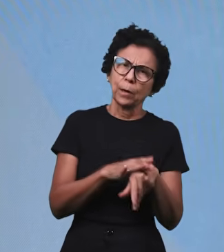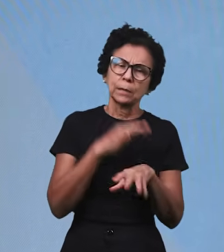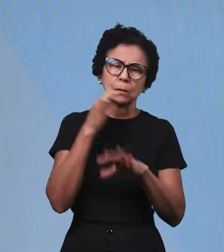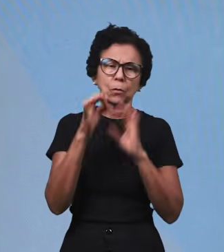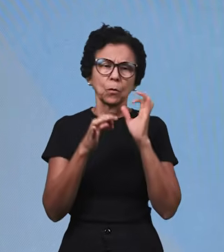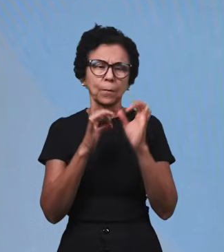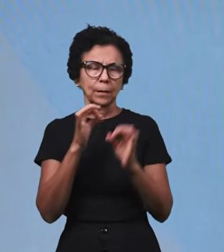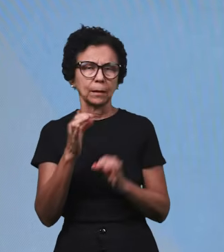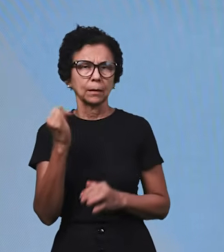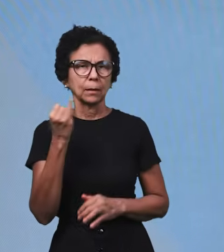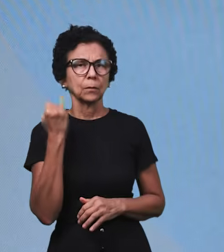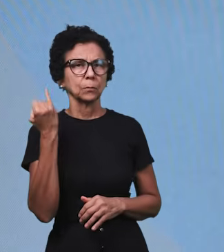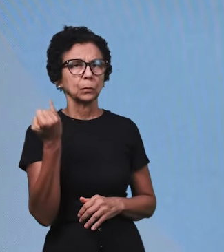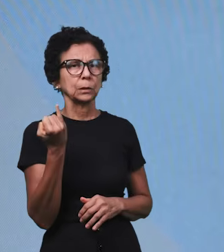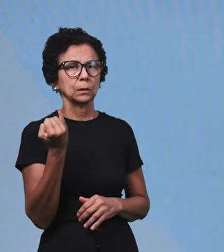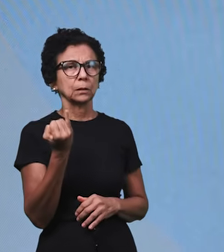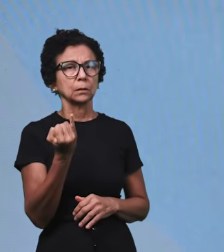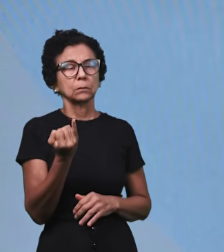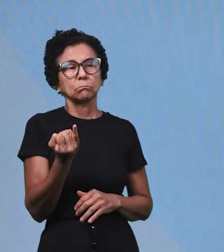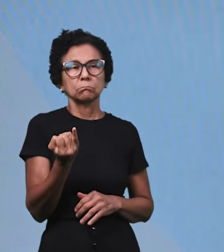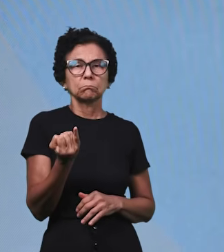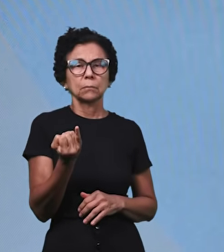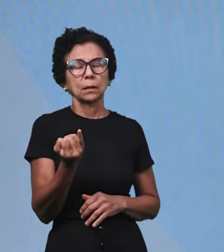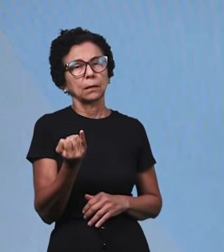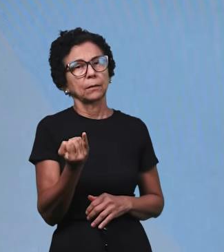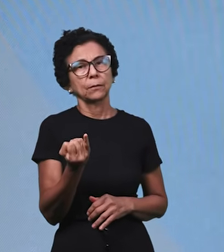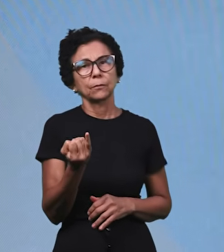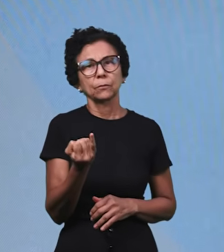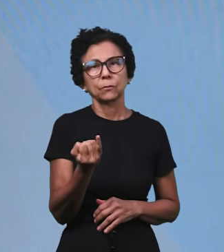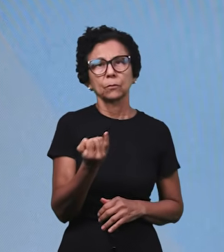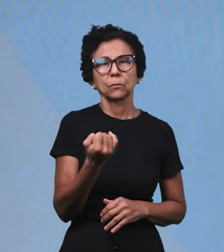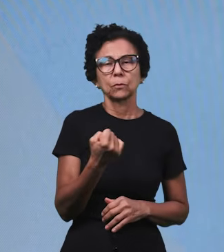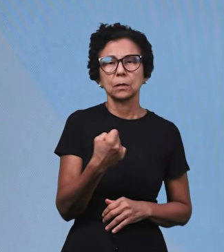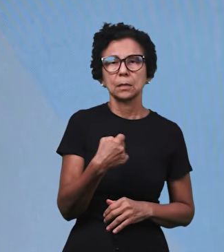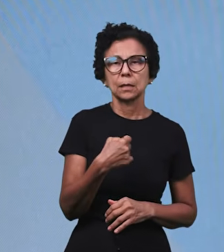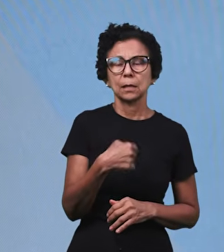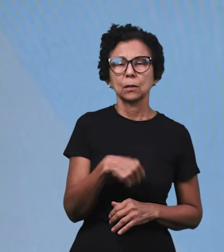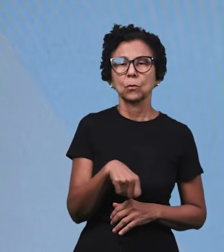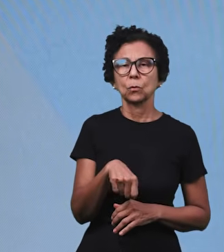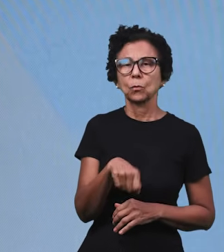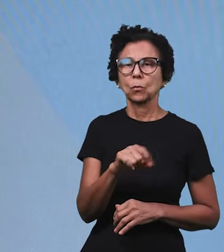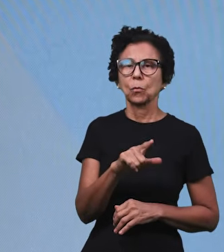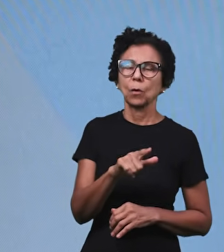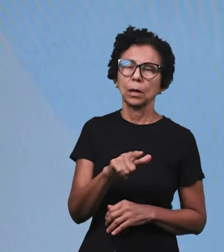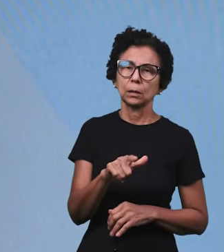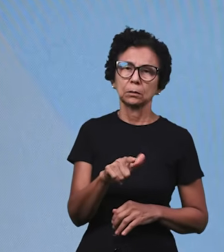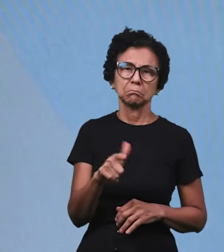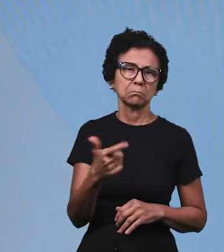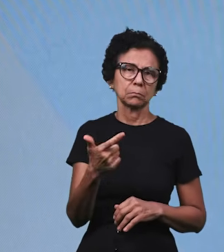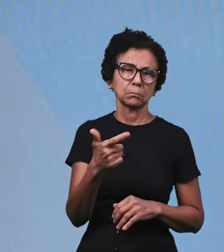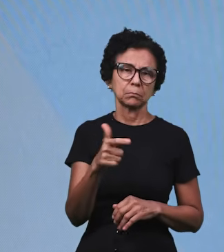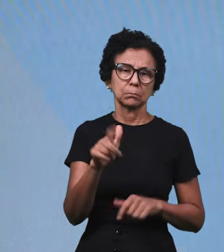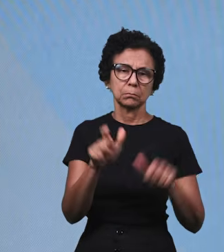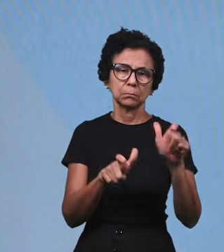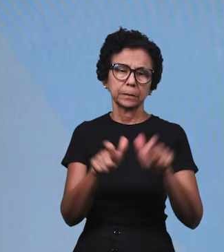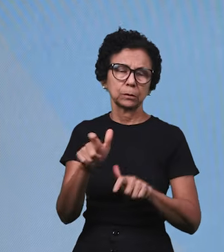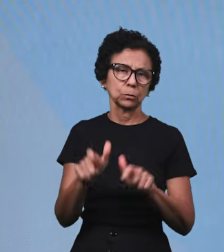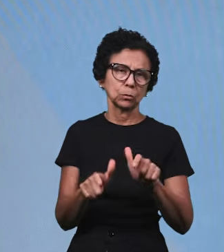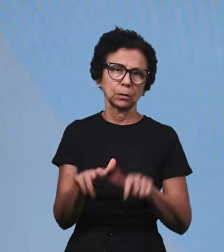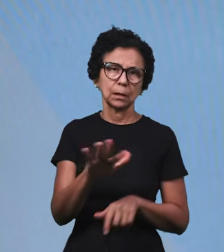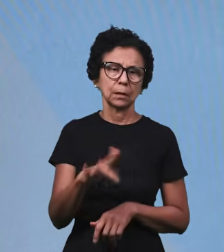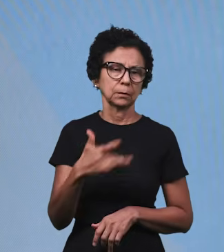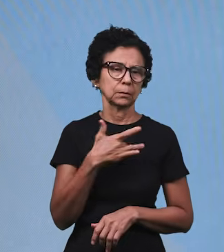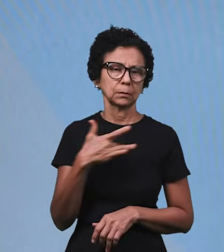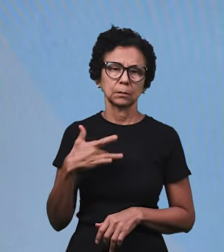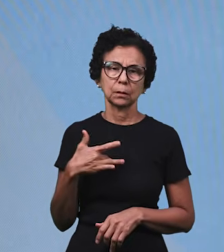você questione, converse com com a pessoal da estratégia de saúde da família, com o pessoal dos programas de plano de